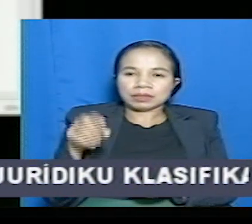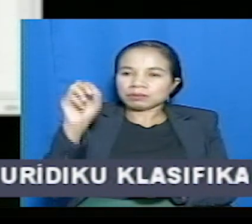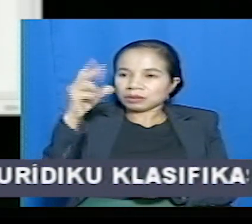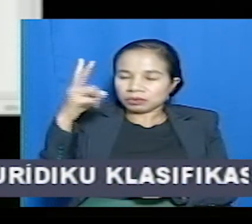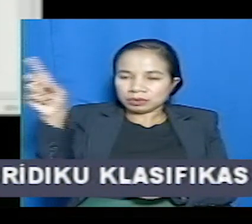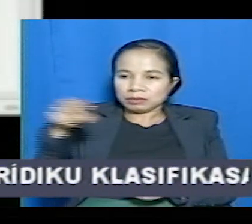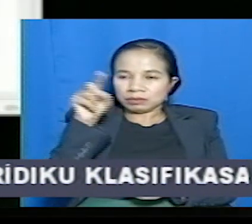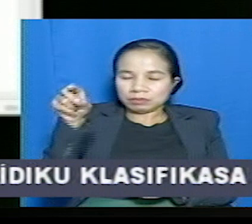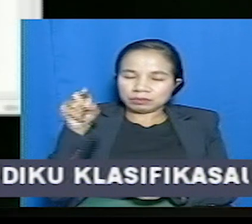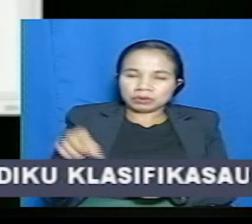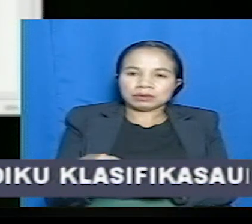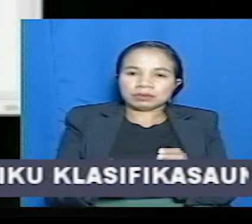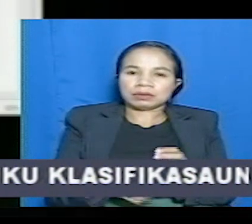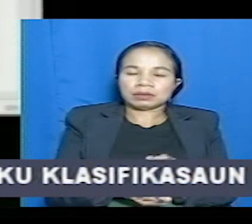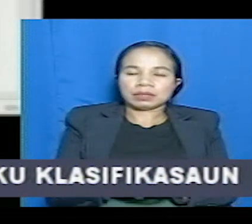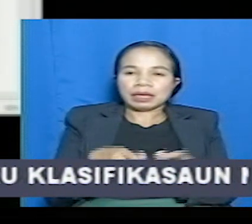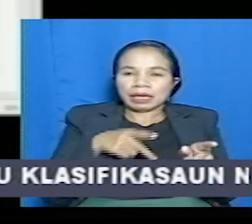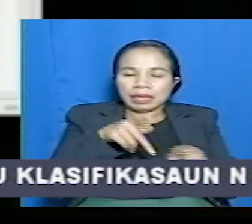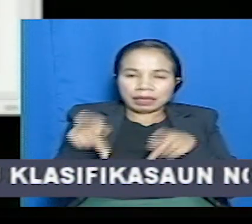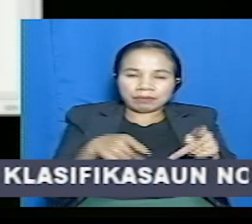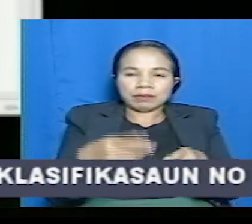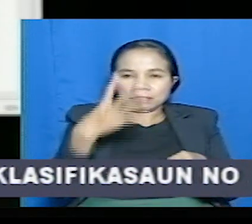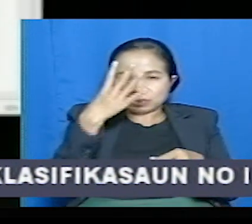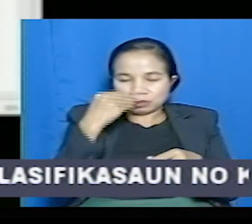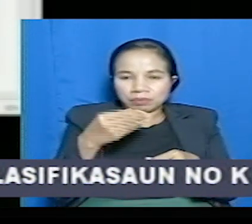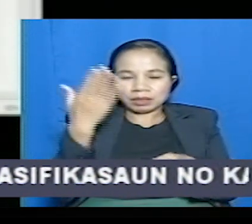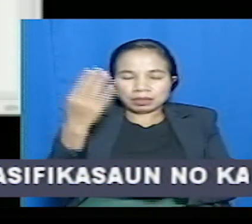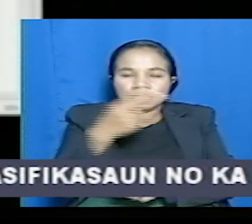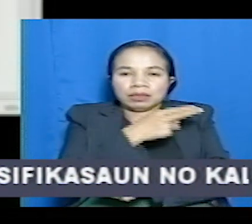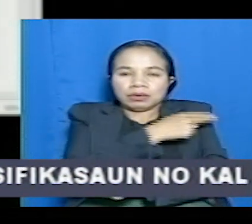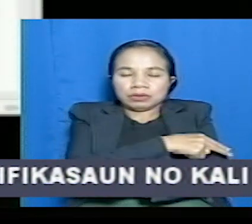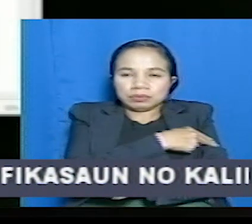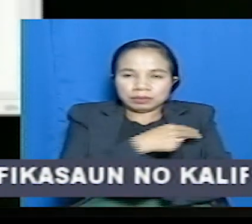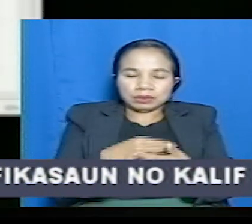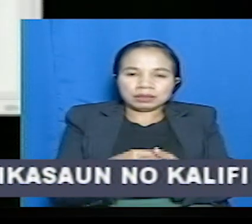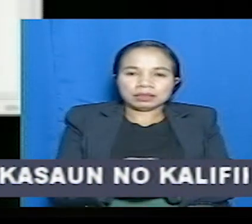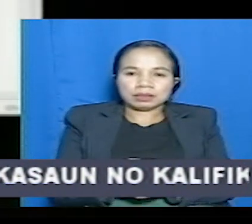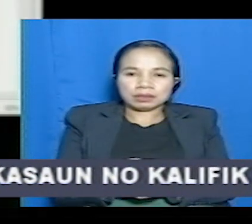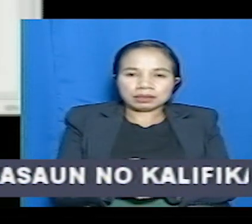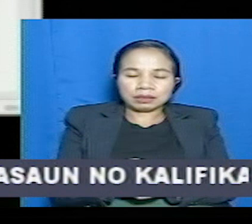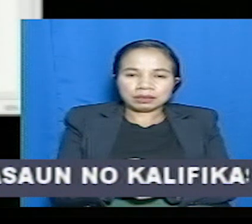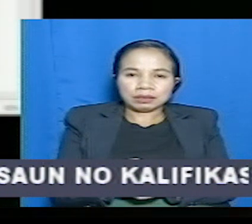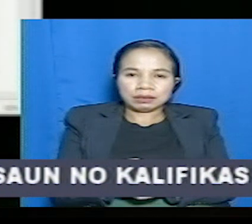baixa hospital, né, significa ser nebe baixa e Vera Cruz, ser nebe e